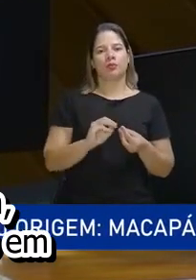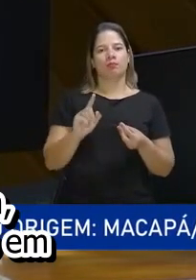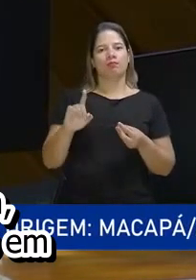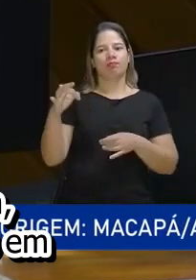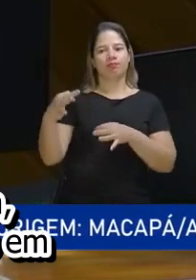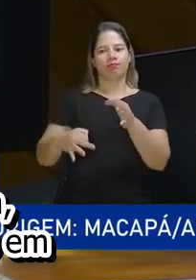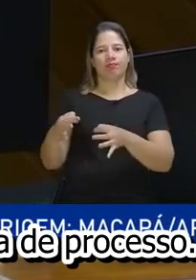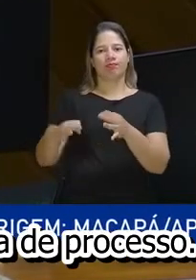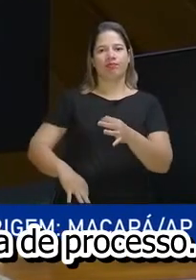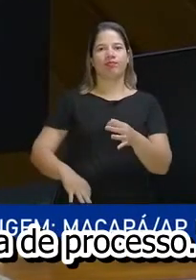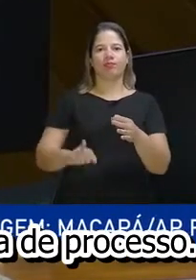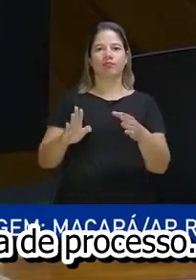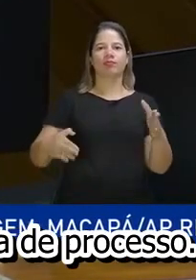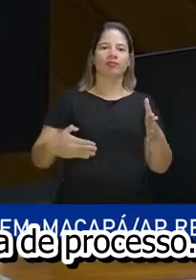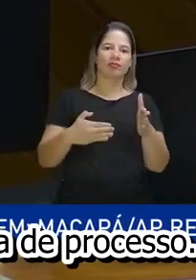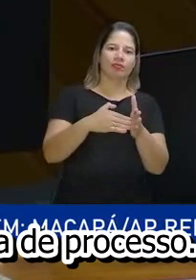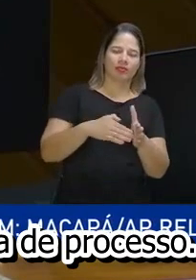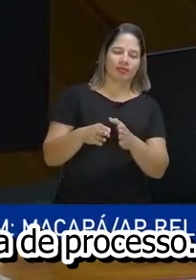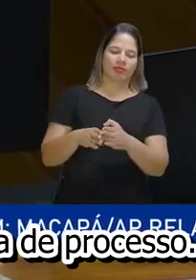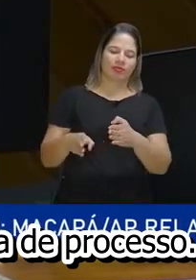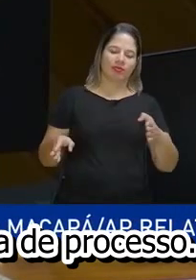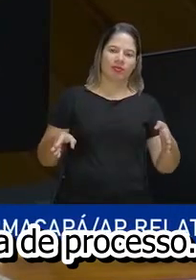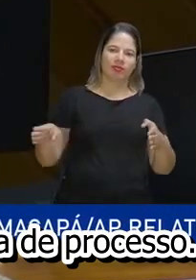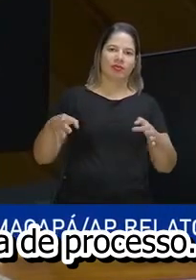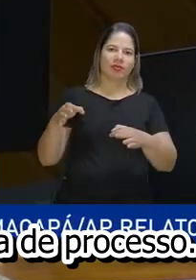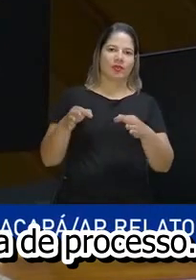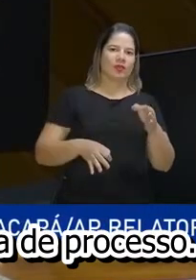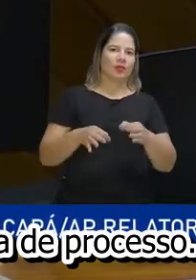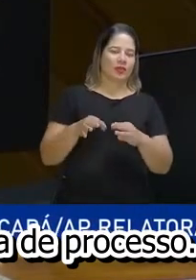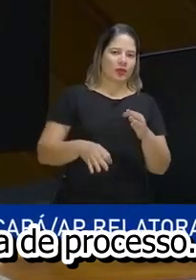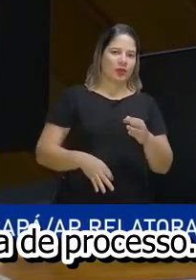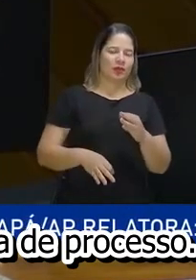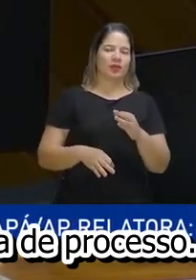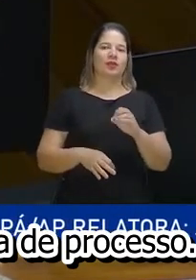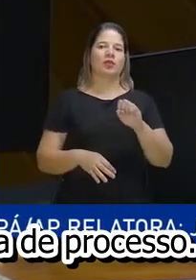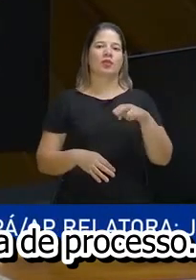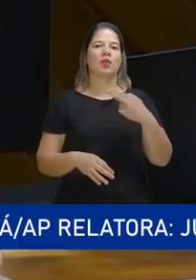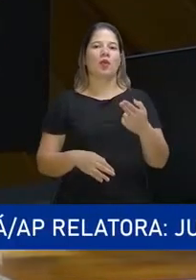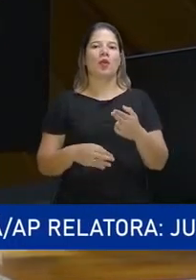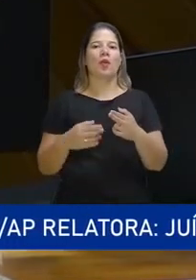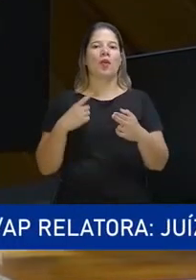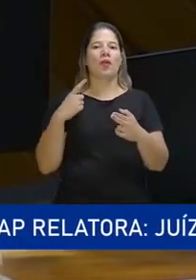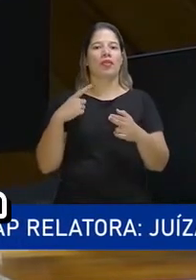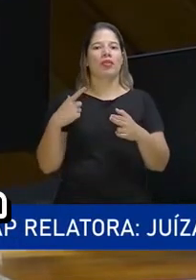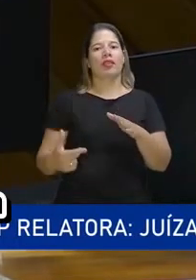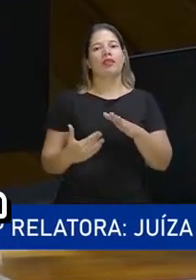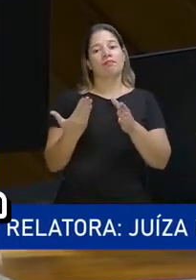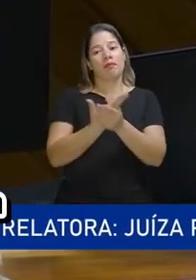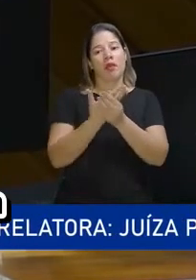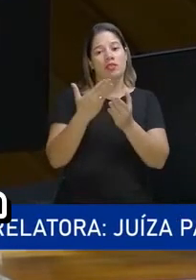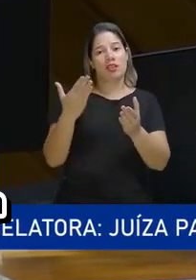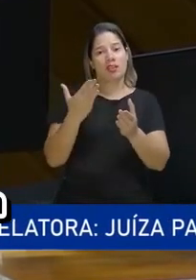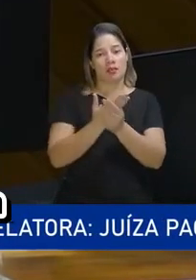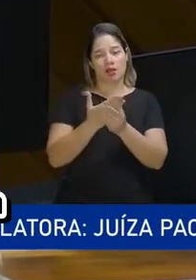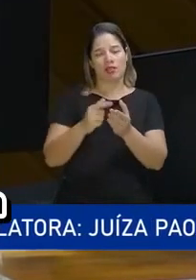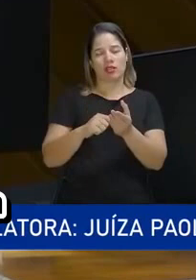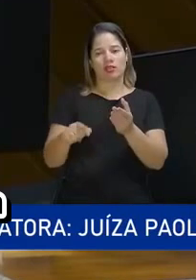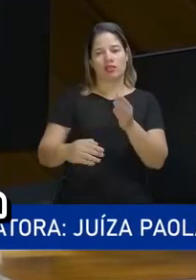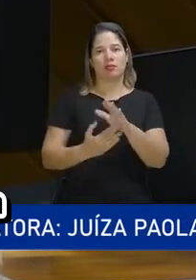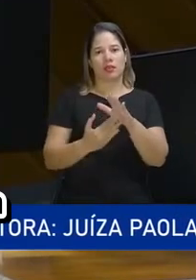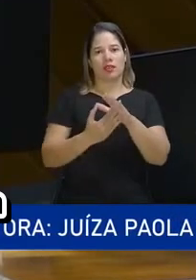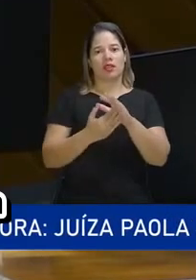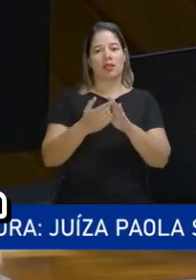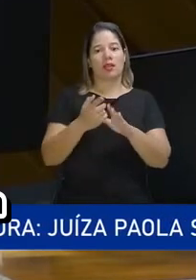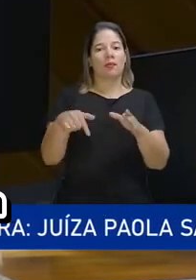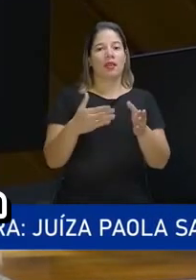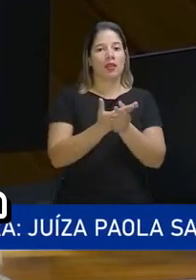que impede o trânsito em julgado e mantém um estado de litispendência ou de pendência de processo. No âmbito do processo eleitoral,